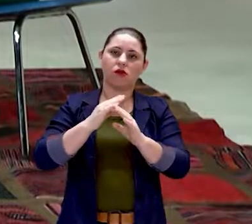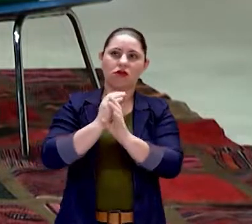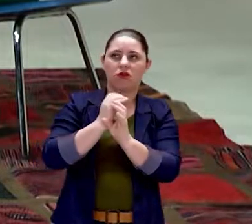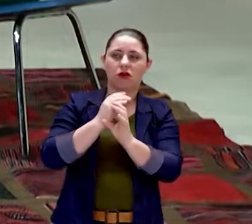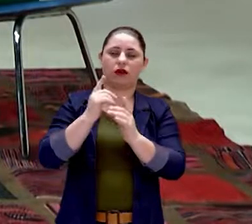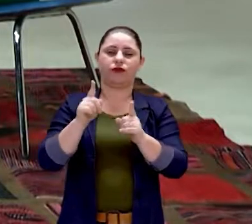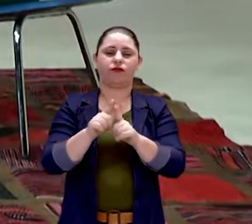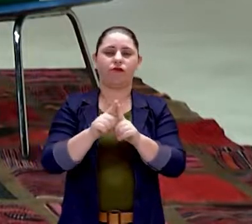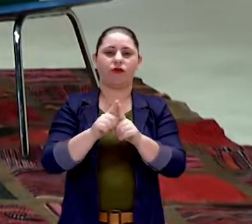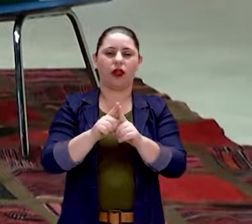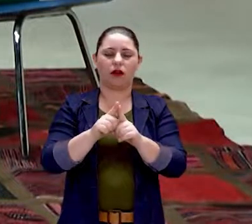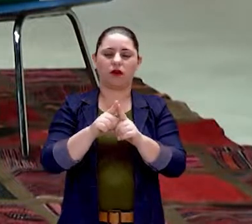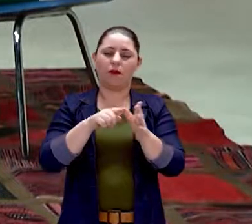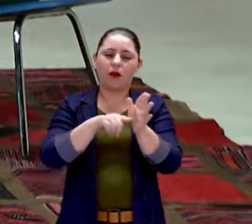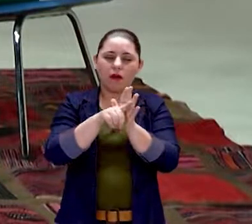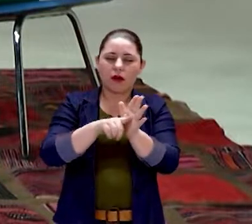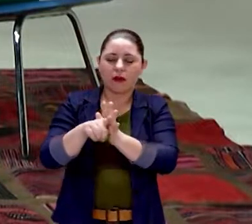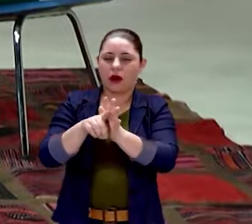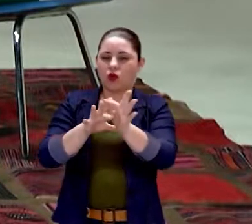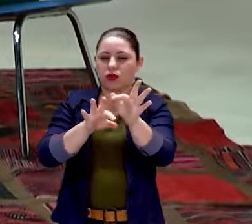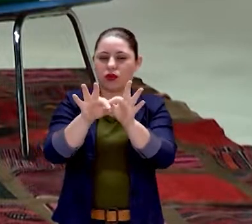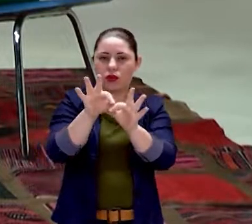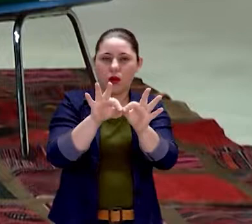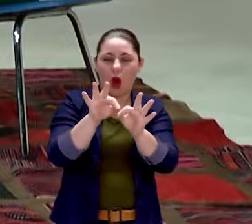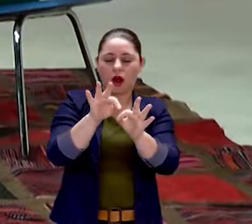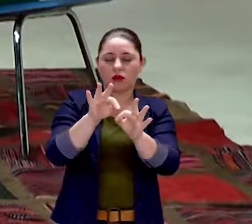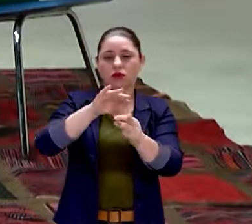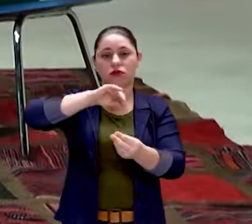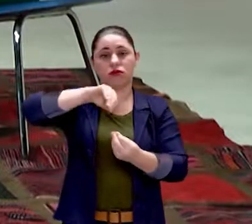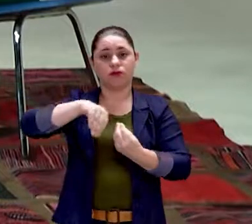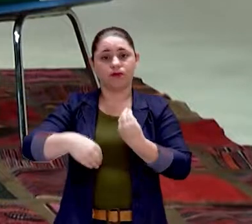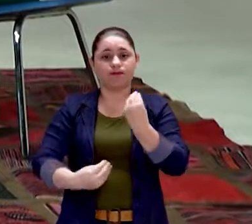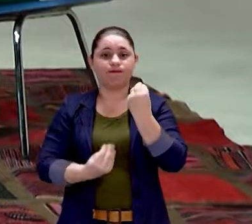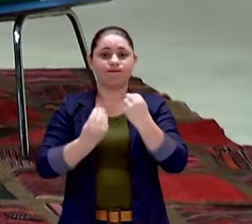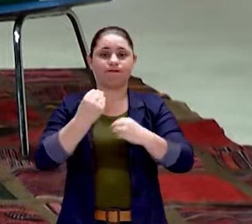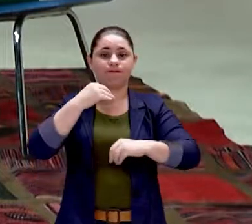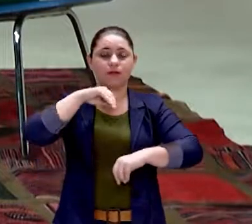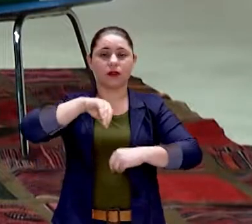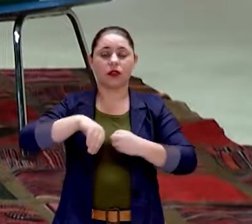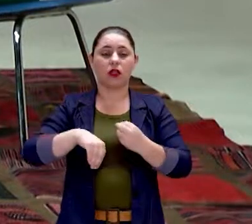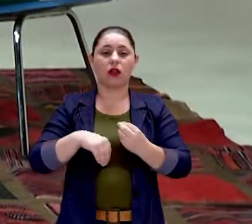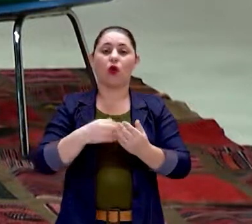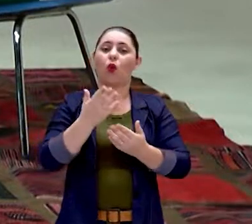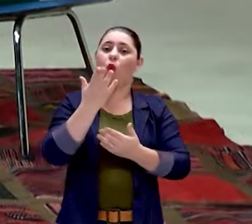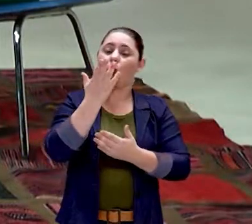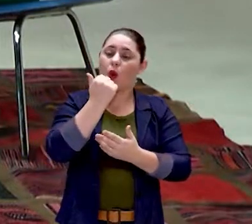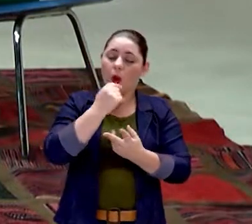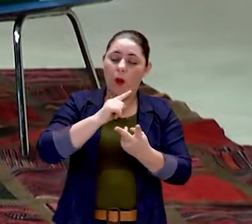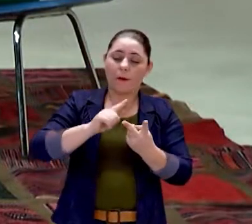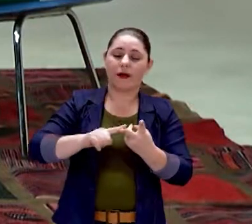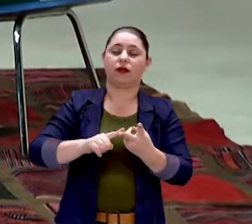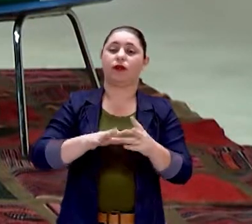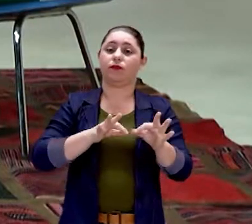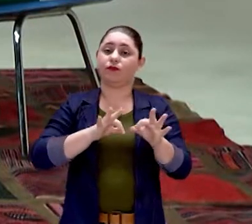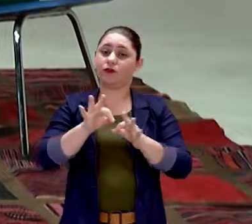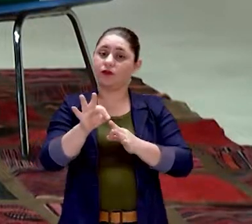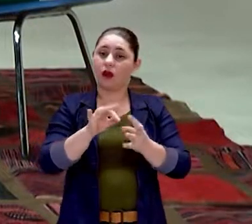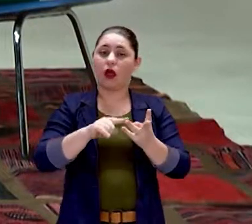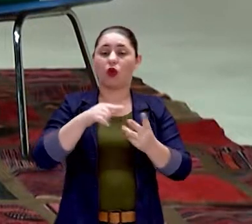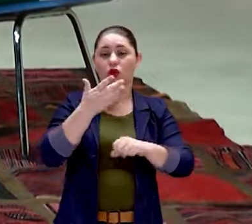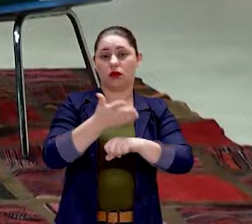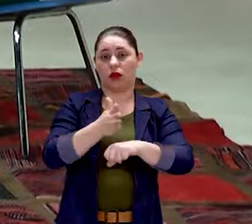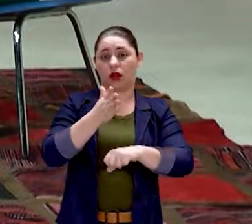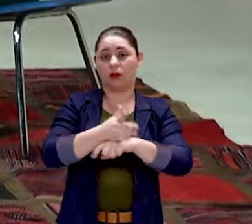mesmo, até a gente achar pequenos ajustes metabólicos, pequenos ajustes na dieta, pequenos ajustes no